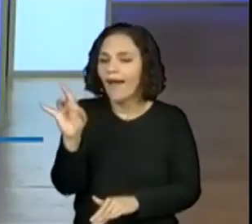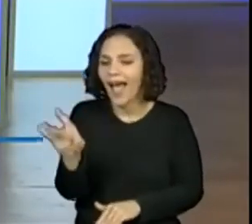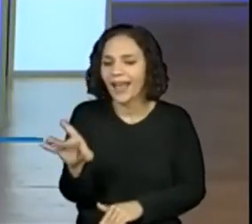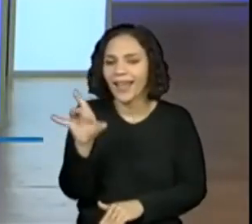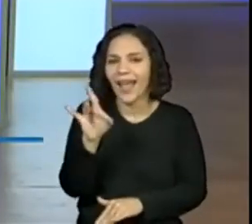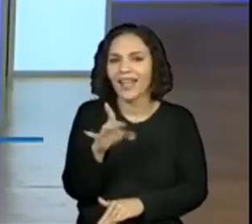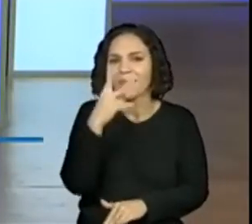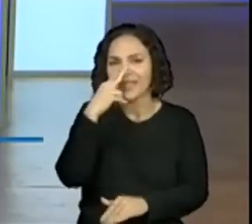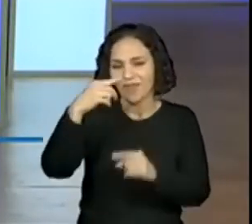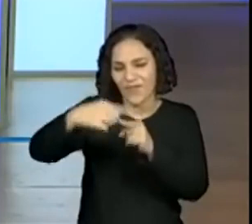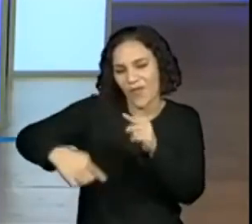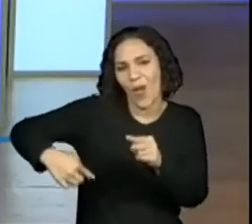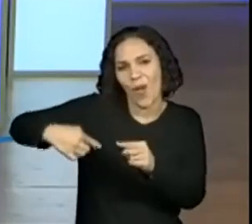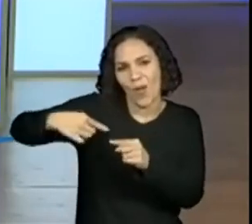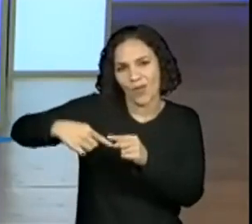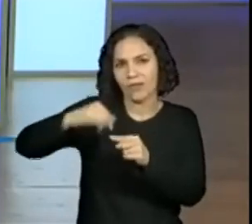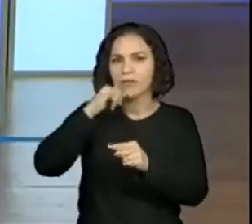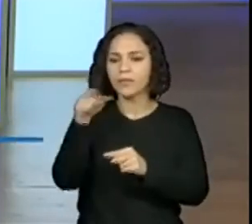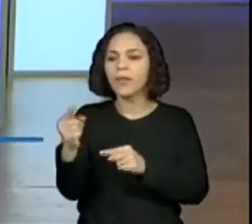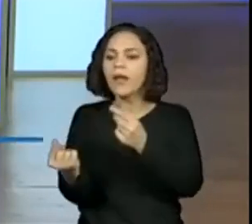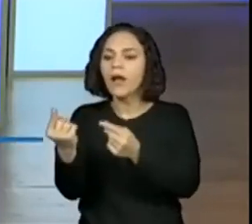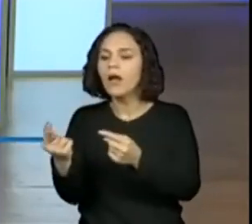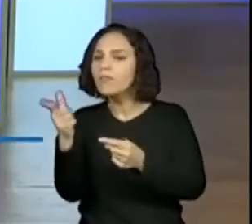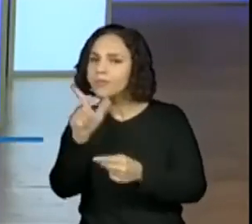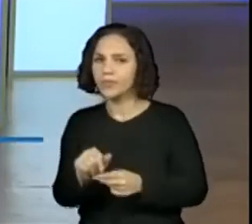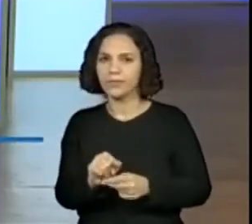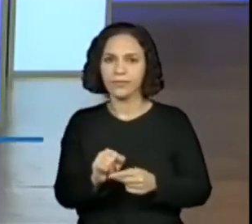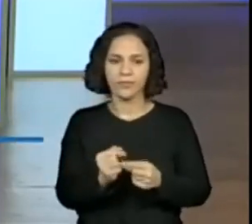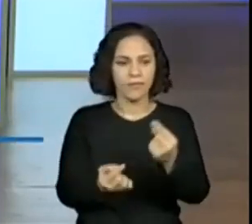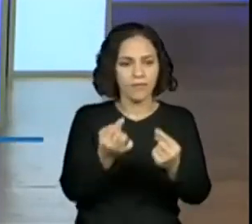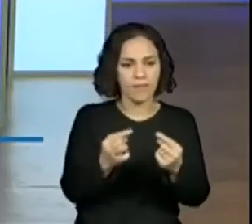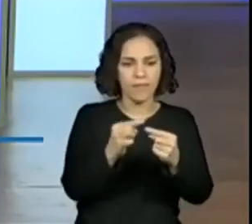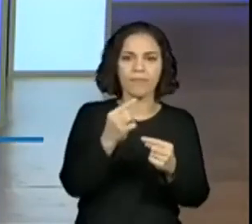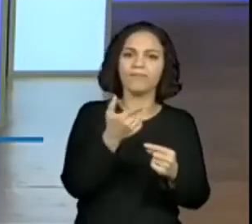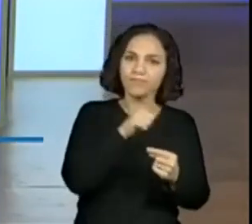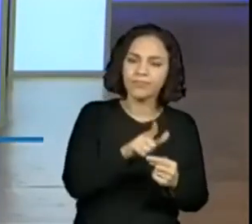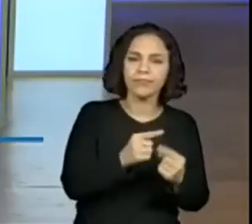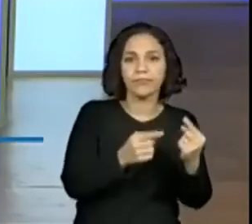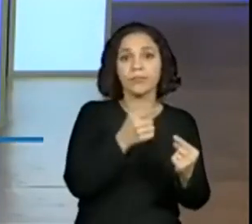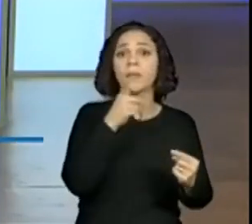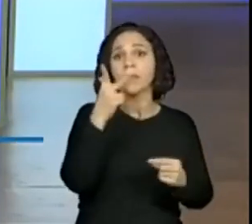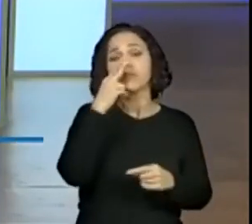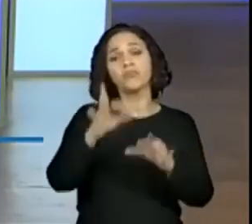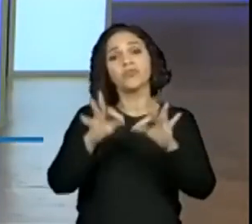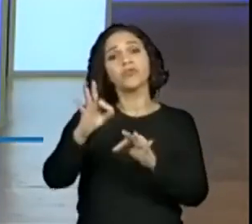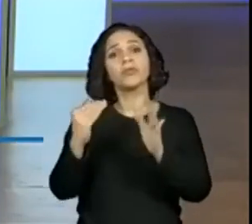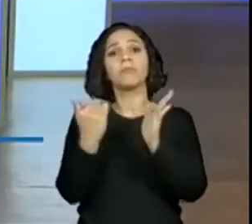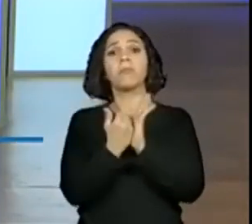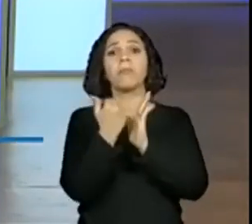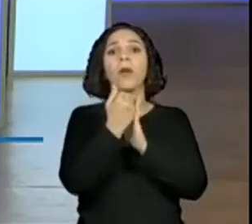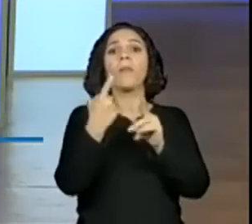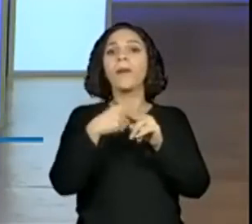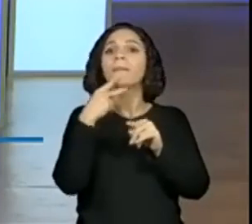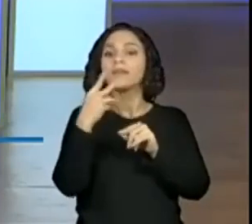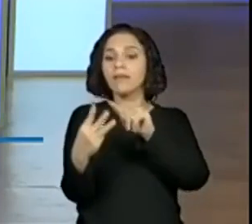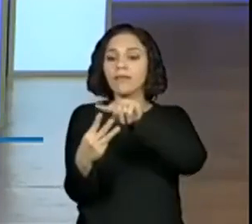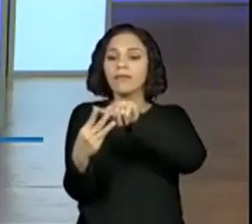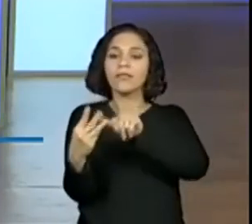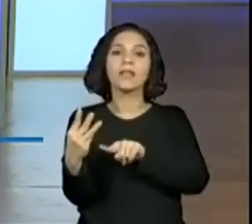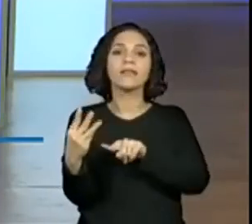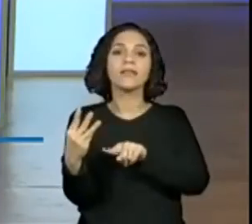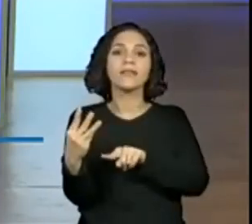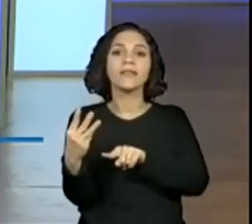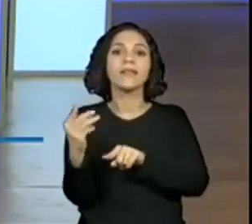no caso se no contexto E aí Digamos que seria mais justo ainda né porque seria mais nada é melhor de três né